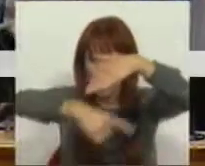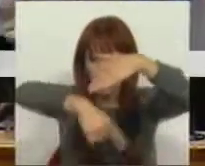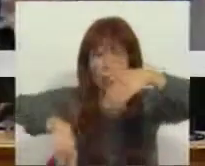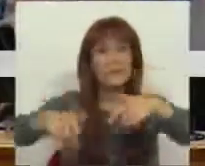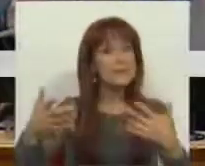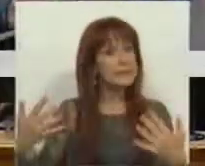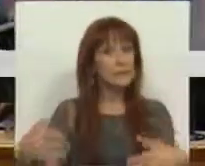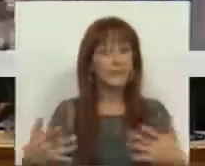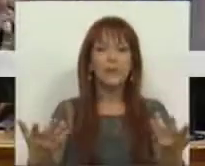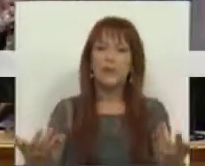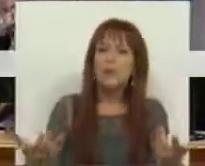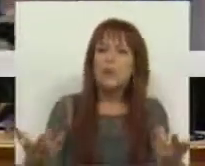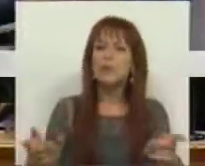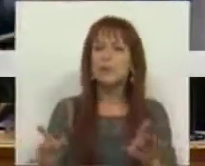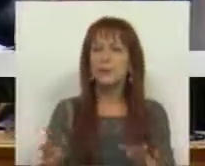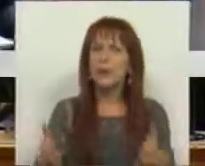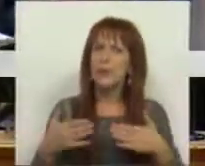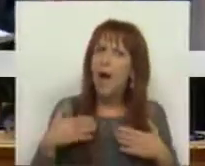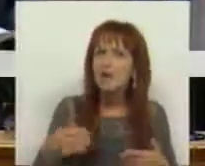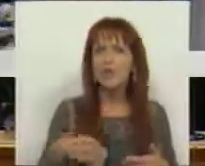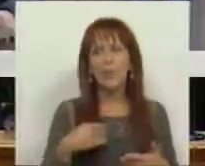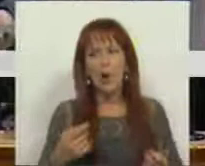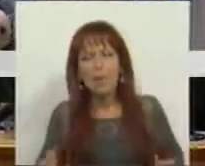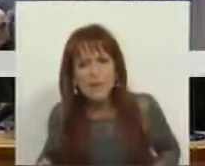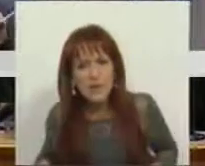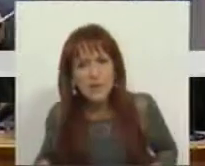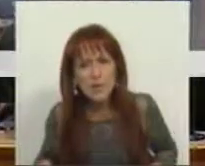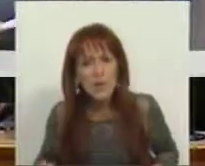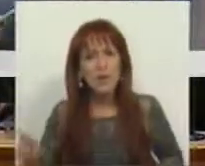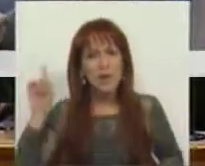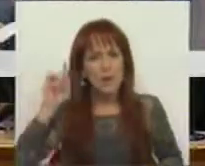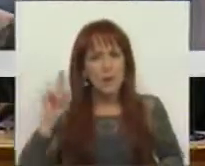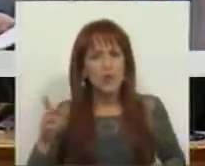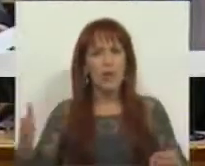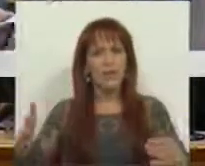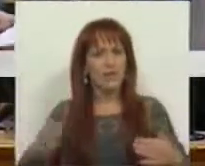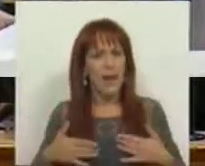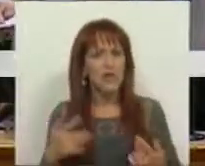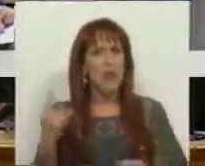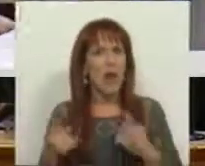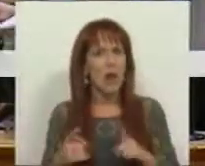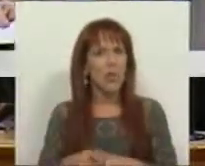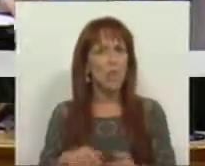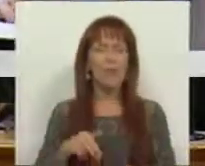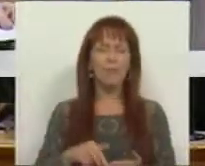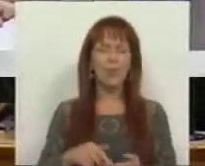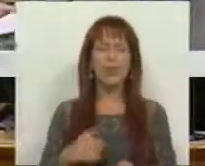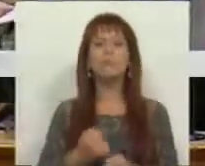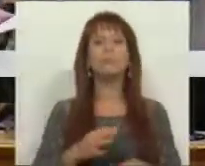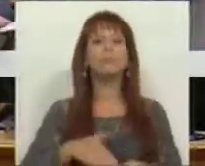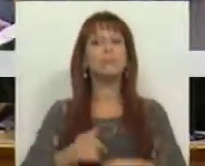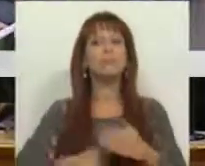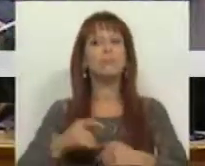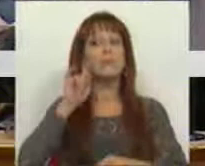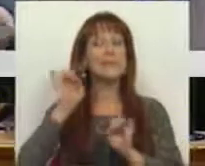este facto deve trazer-nos preocupação e, sobretudo, trazer-nos alguma postura proativa